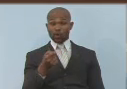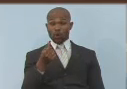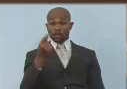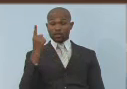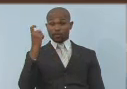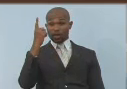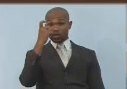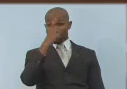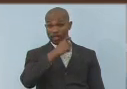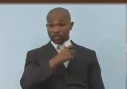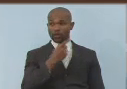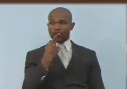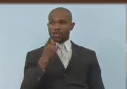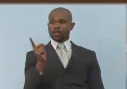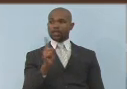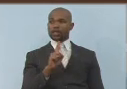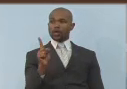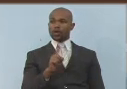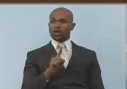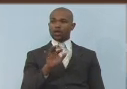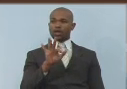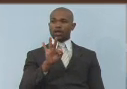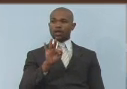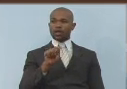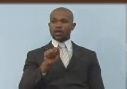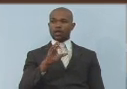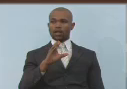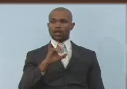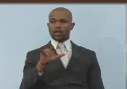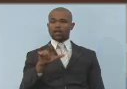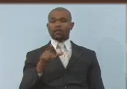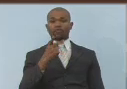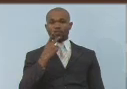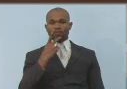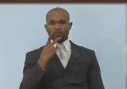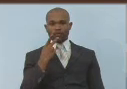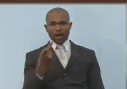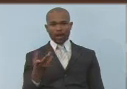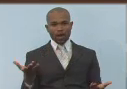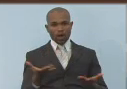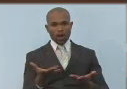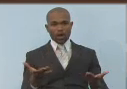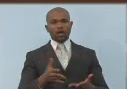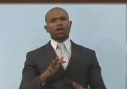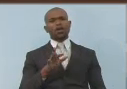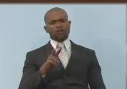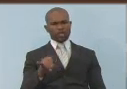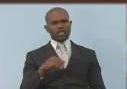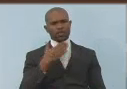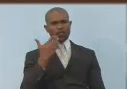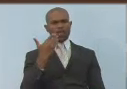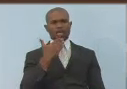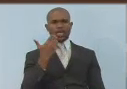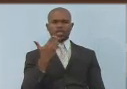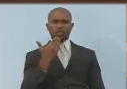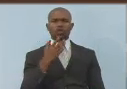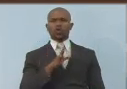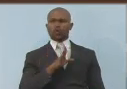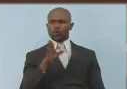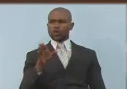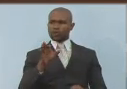não. Em vez de ser fácil, está se tornando. Falei, não, mas não vai ser agora. Não vai ser, não vai ser fácil. Eu fui lá, não